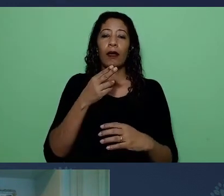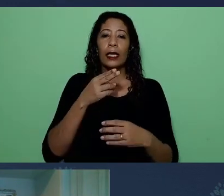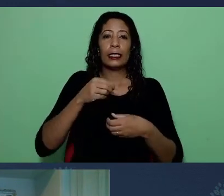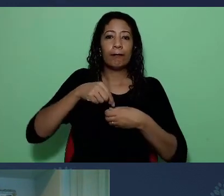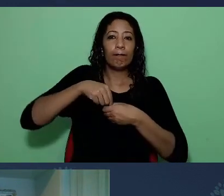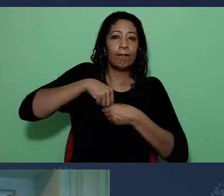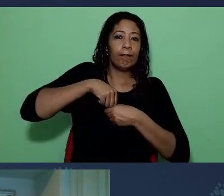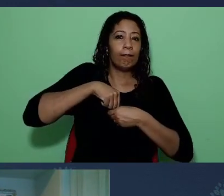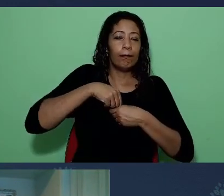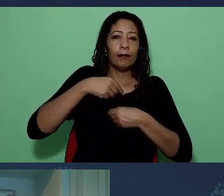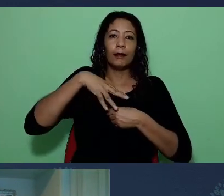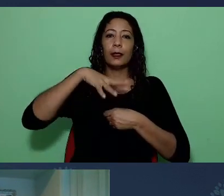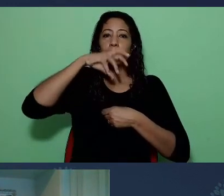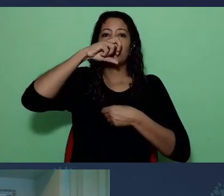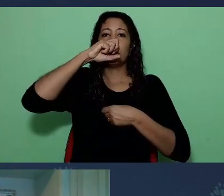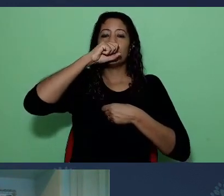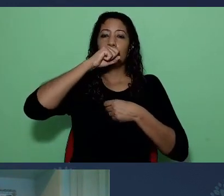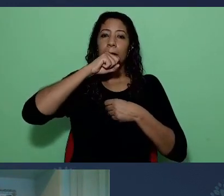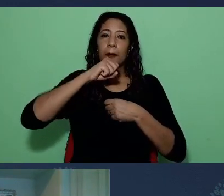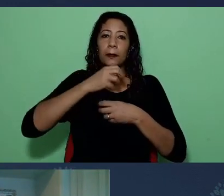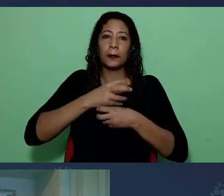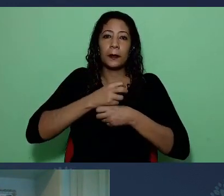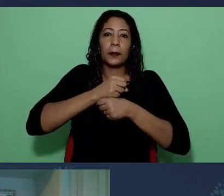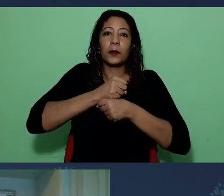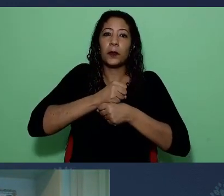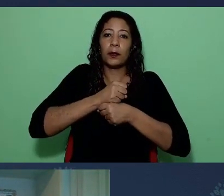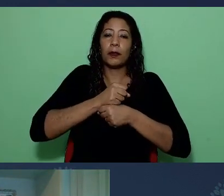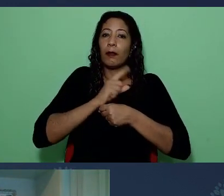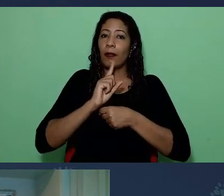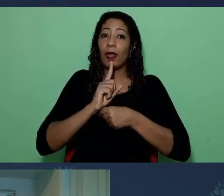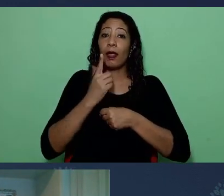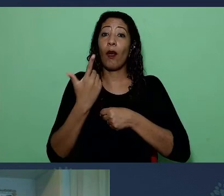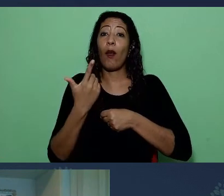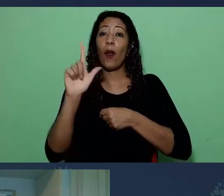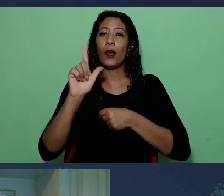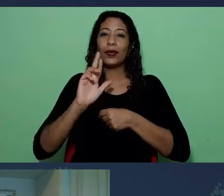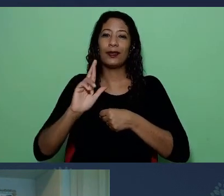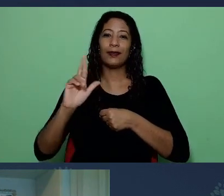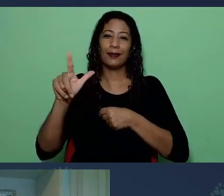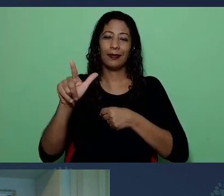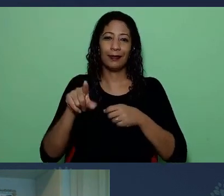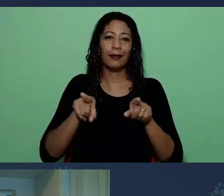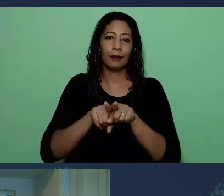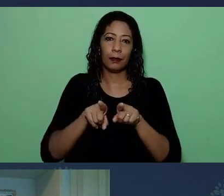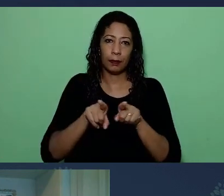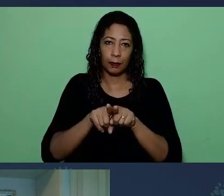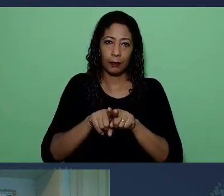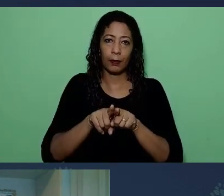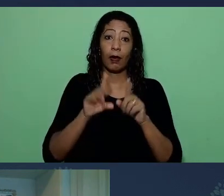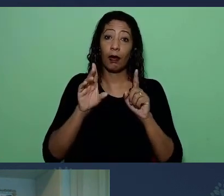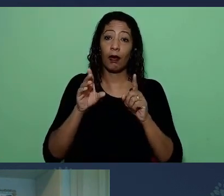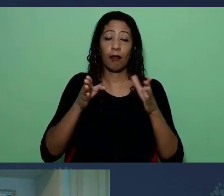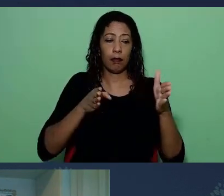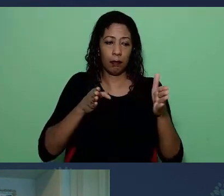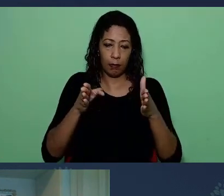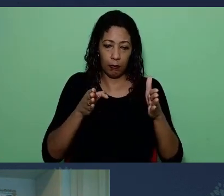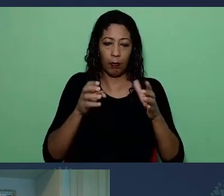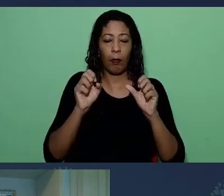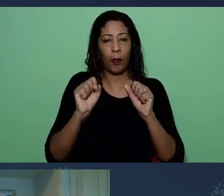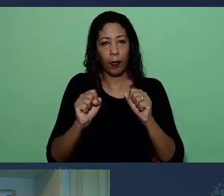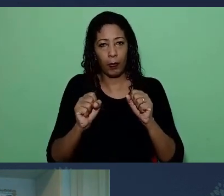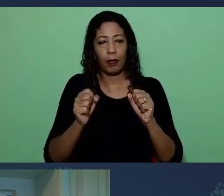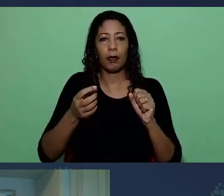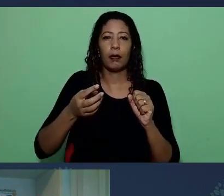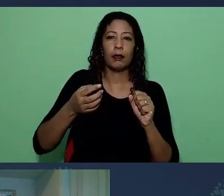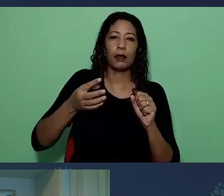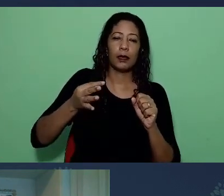não só o espasmo muscular brônquico. Então, nesse momento, a gente pode utilizar algumas técnicas,